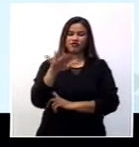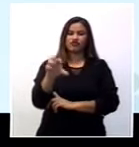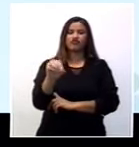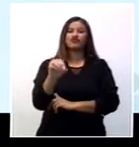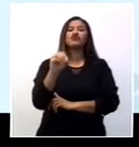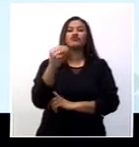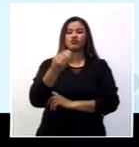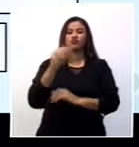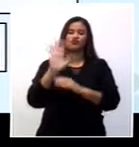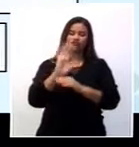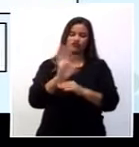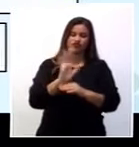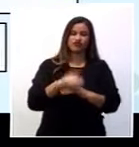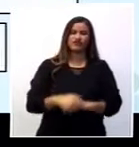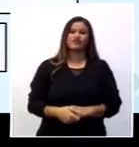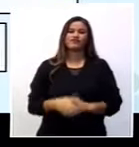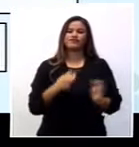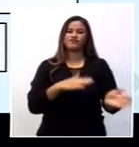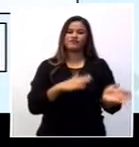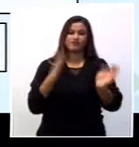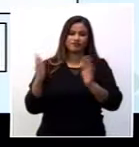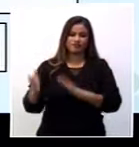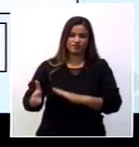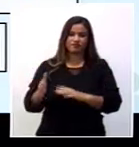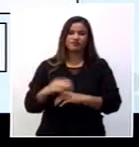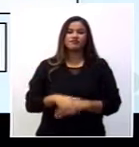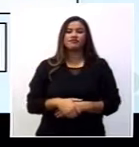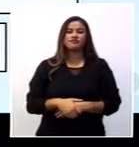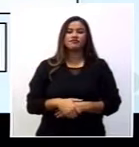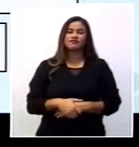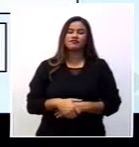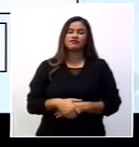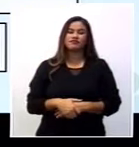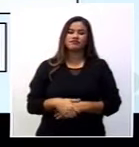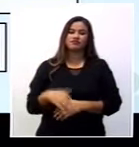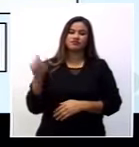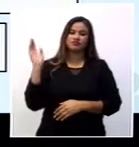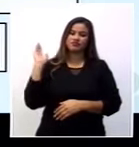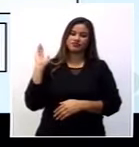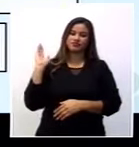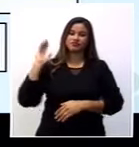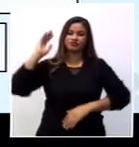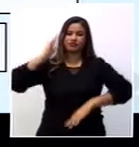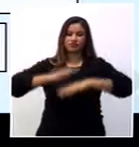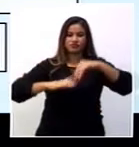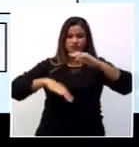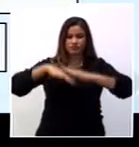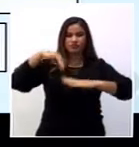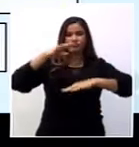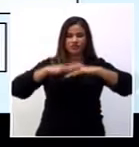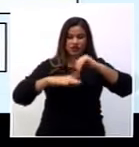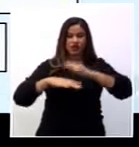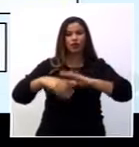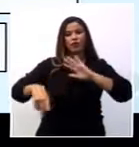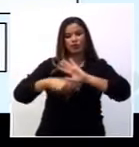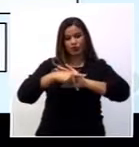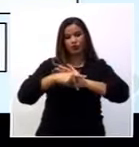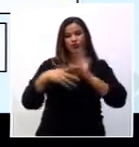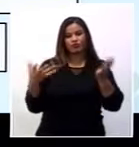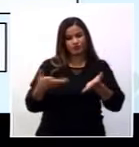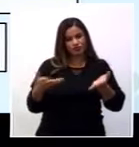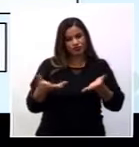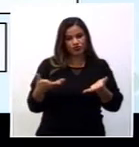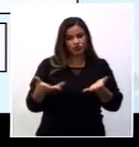No nosso próximo slide, nós temos aí a habilidade proposta para a atividade de hoje, que